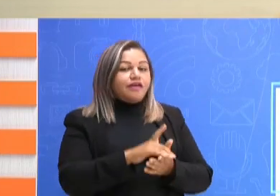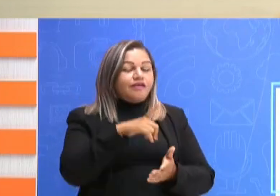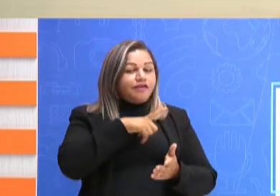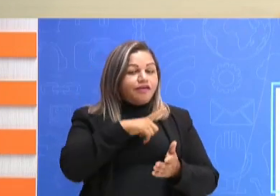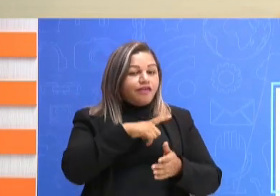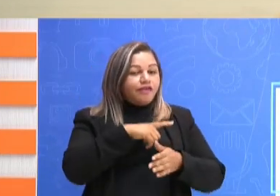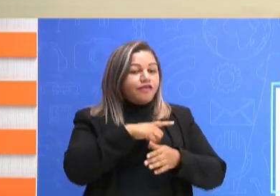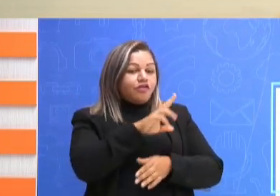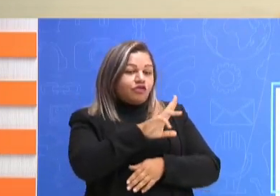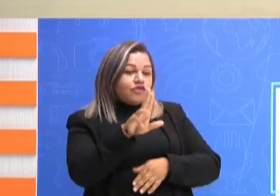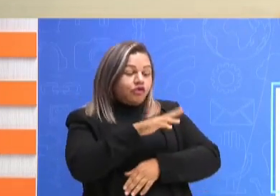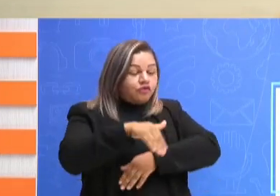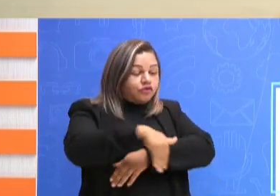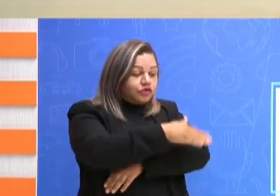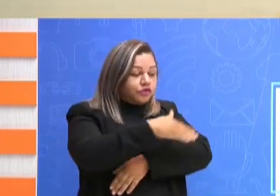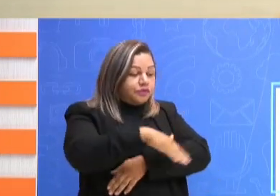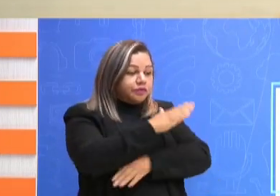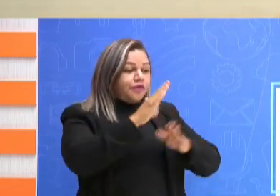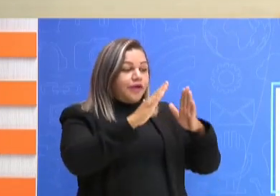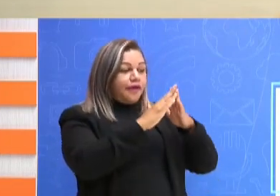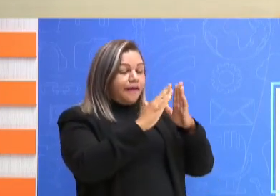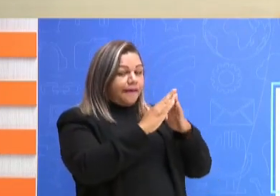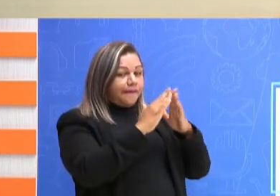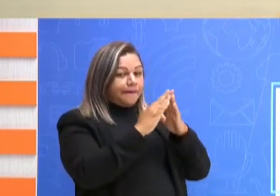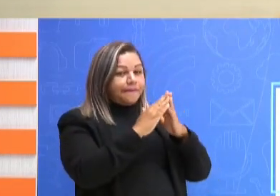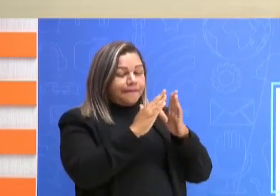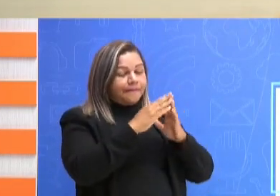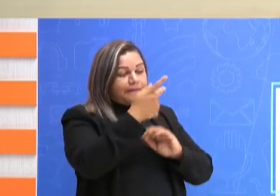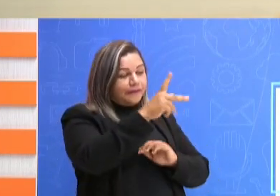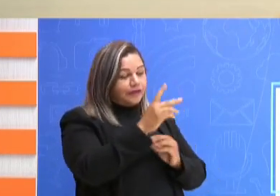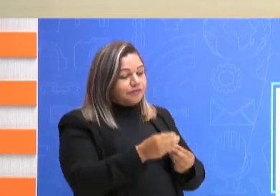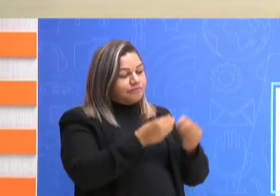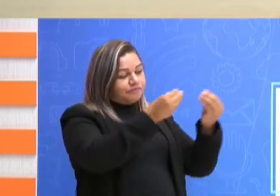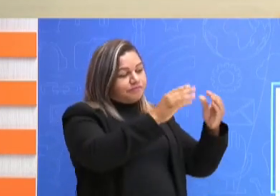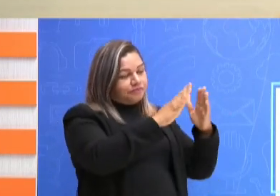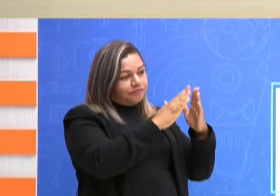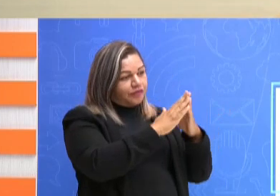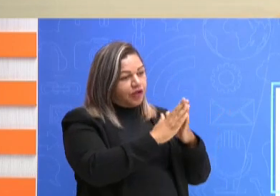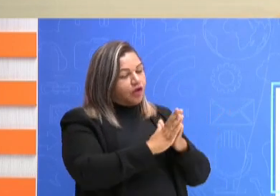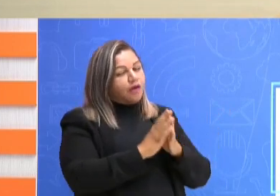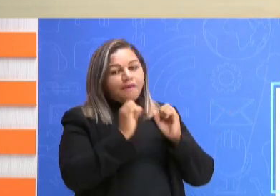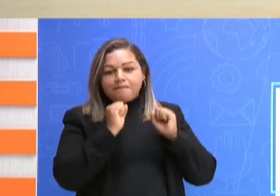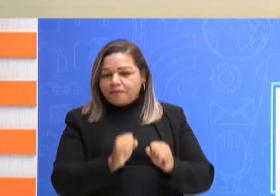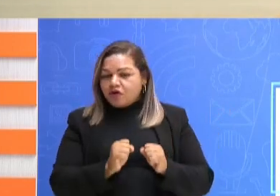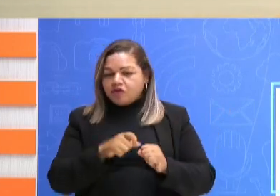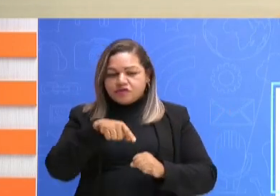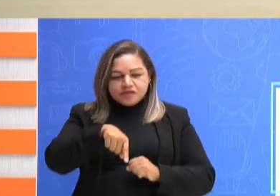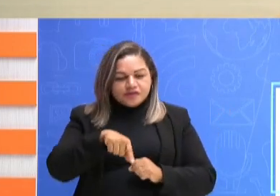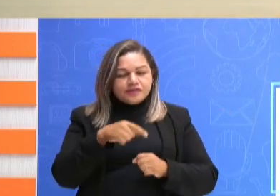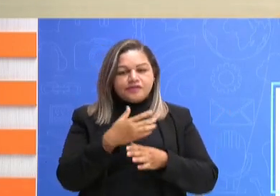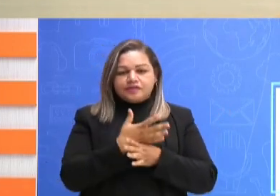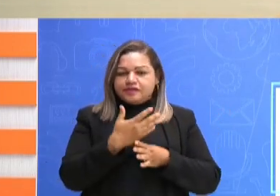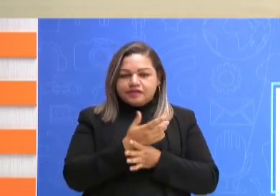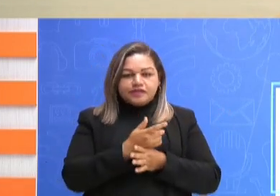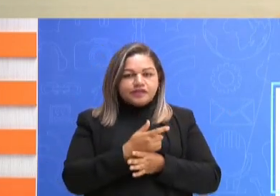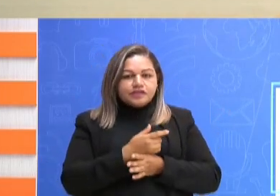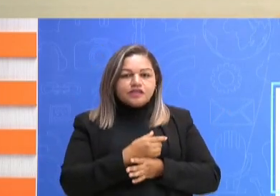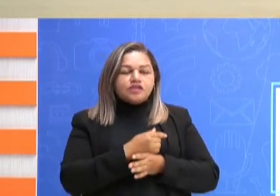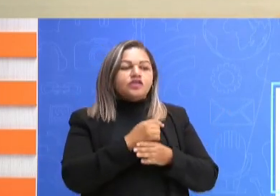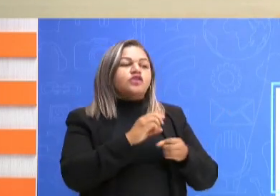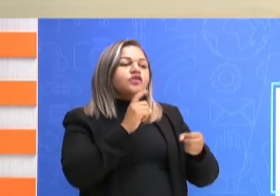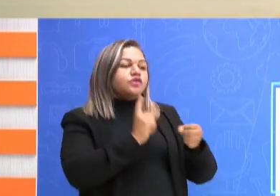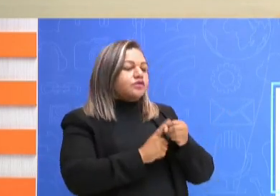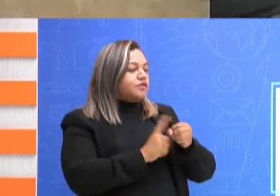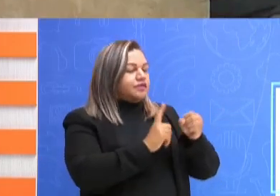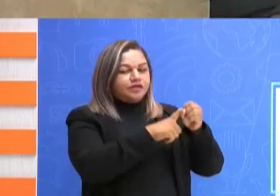vamos pegar aqui a Amanda comigo, nós iremos na sua casa. Pode ser zona urbana e pode ser zona rural. Não precisa a